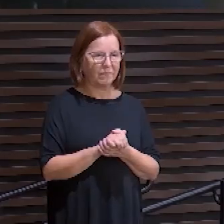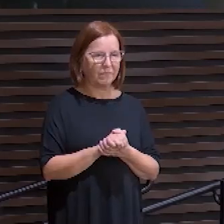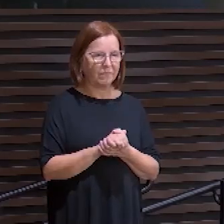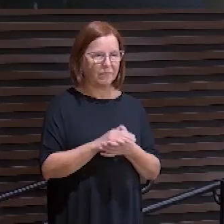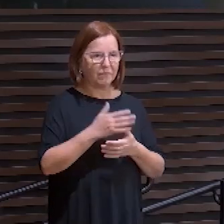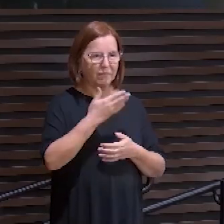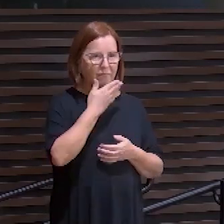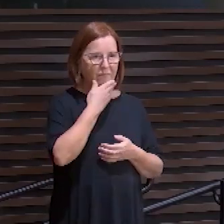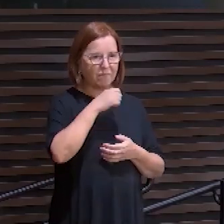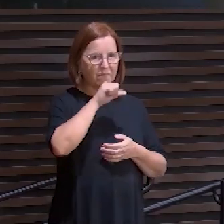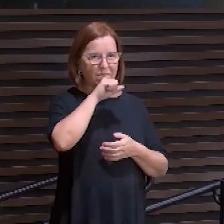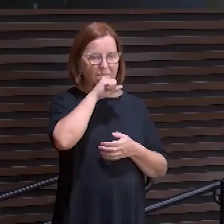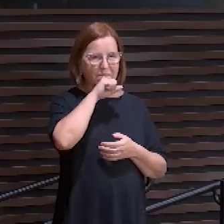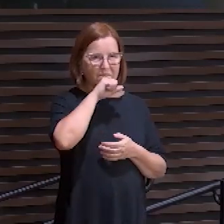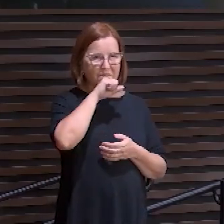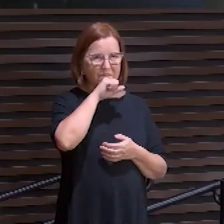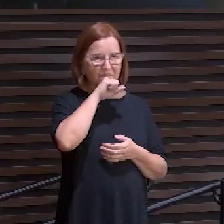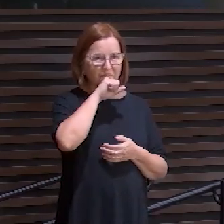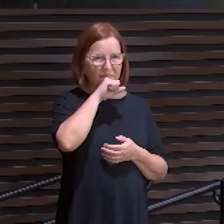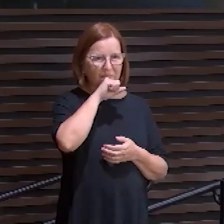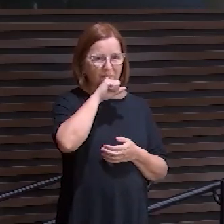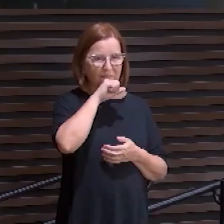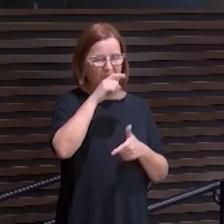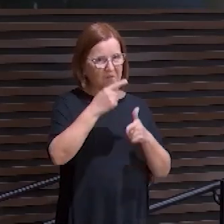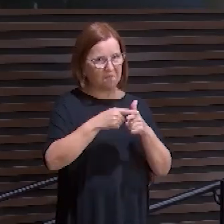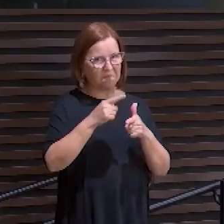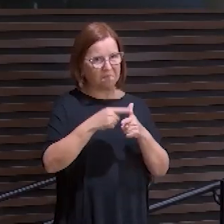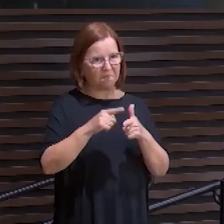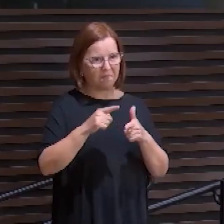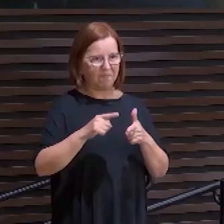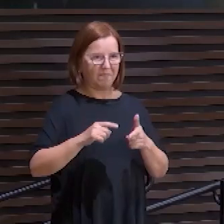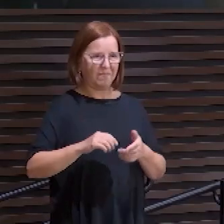pais disfuncionais.